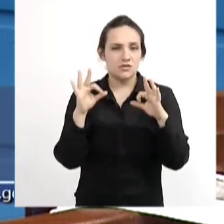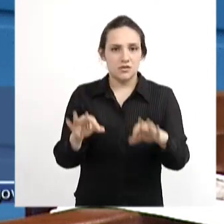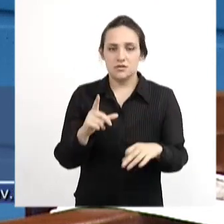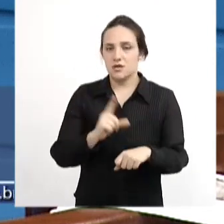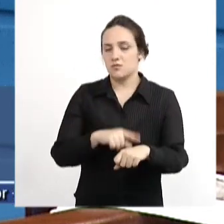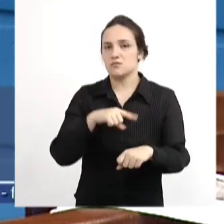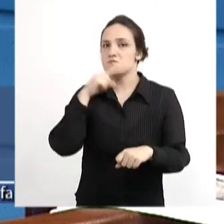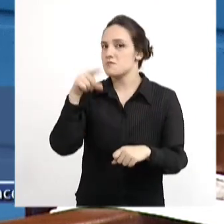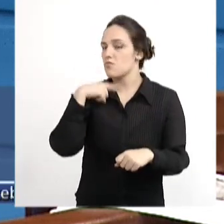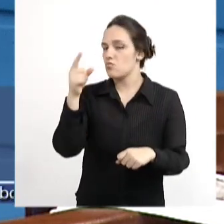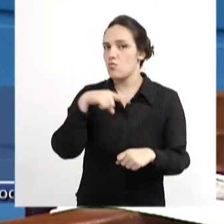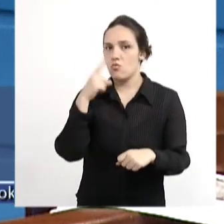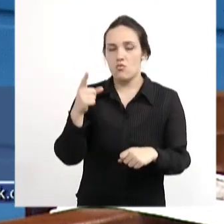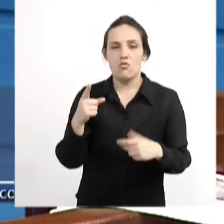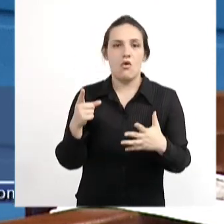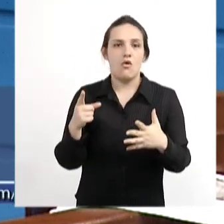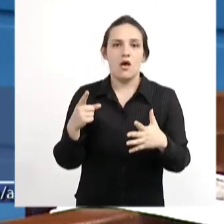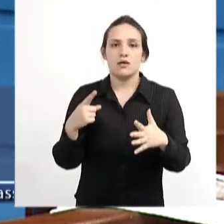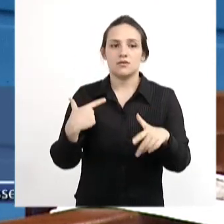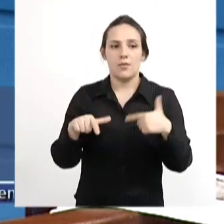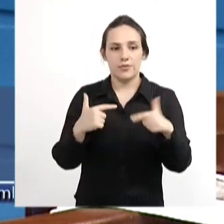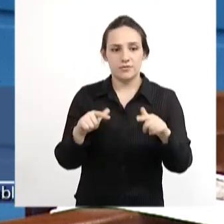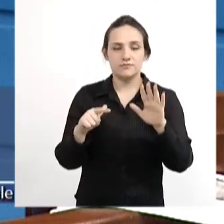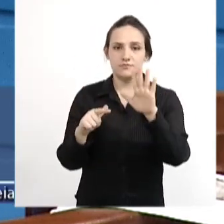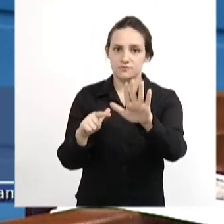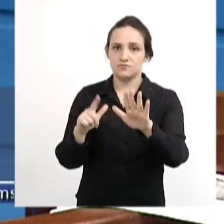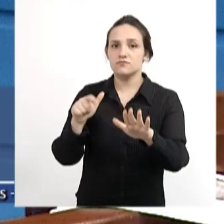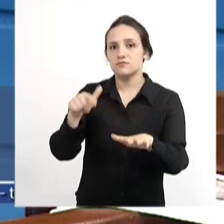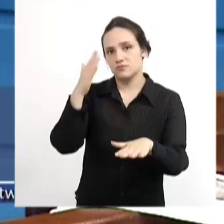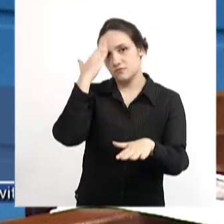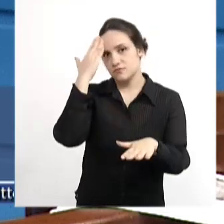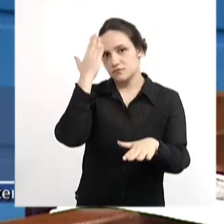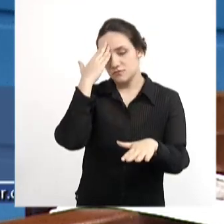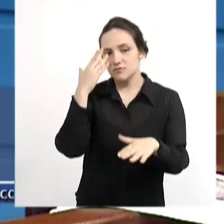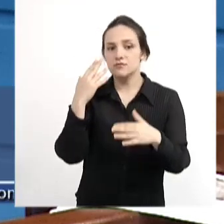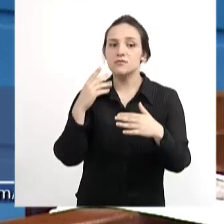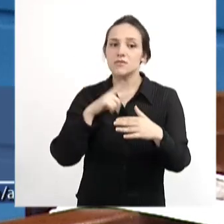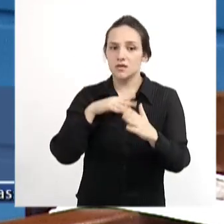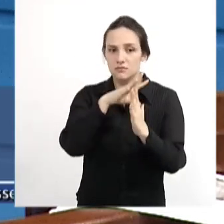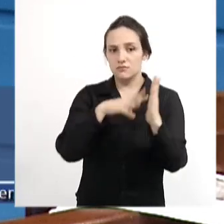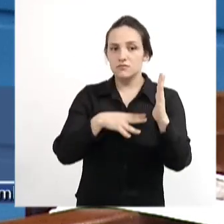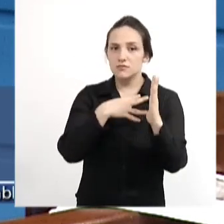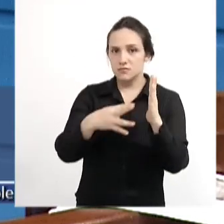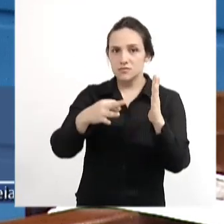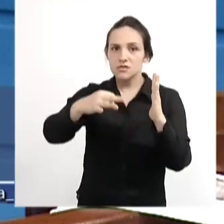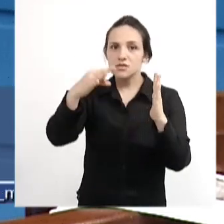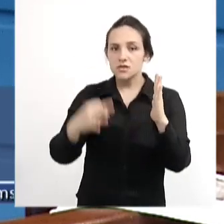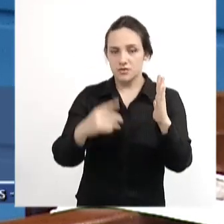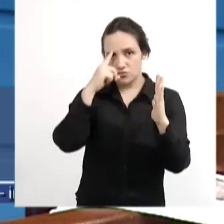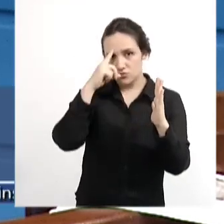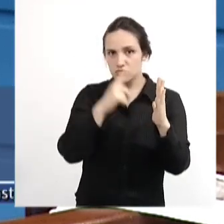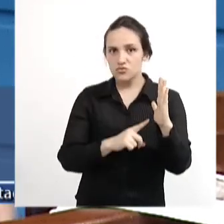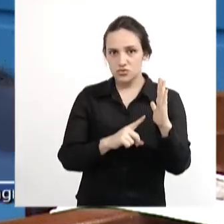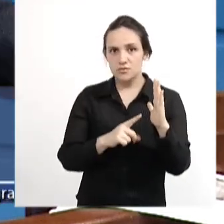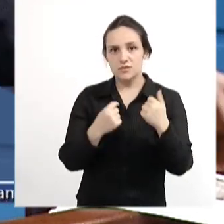satisfatório para garantir o início do ano letivo. Nós sabemos que o ano letivo ele tem que cumprir um calendário, são